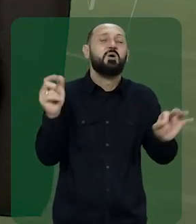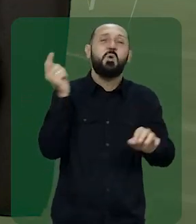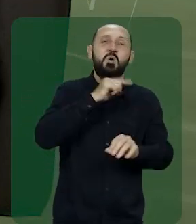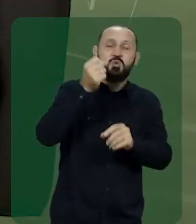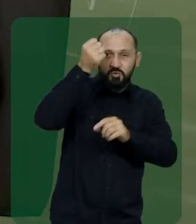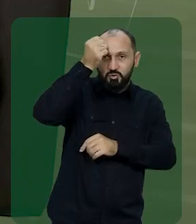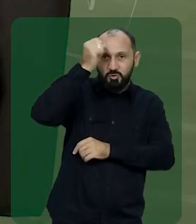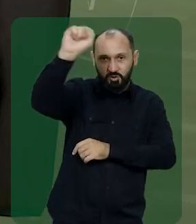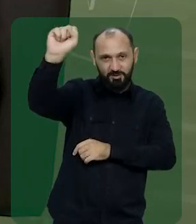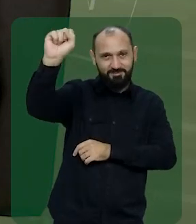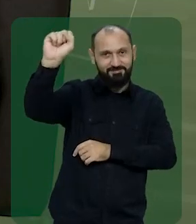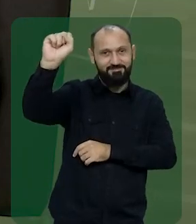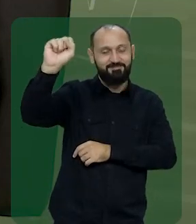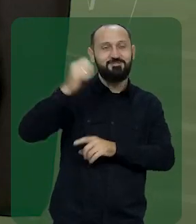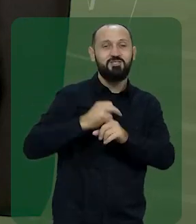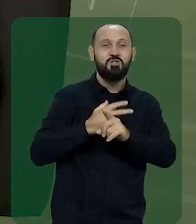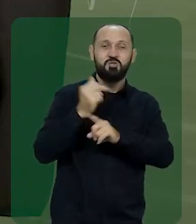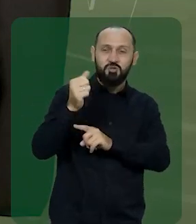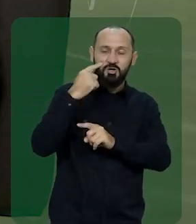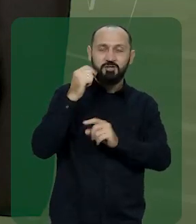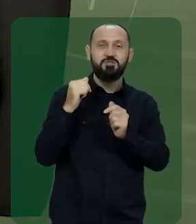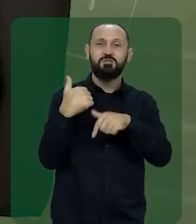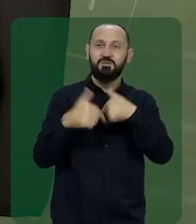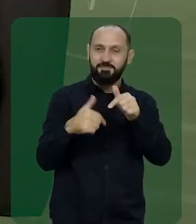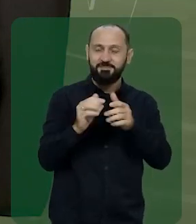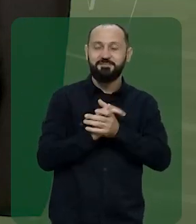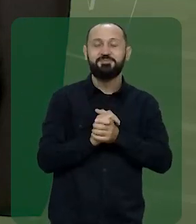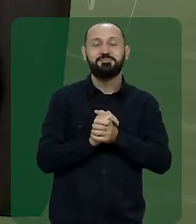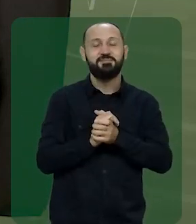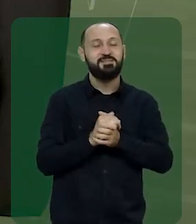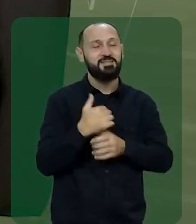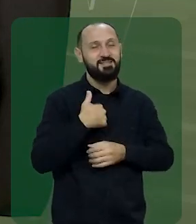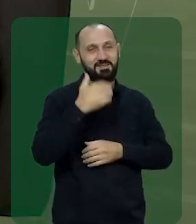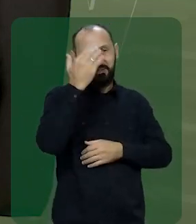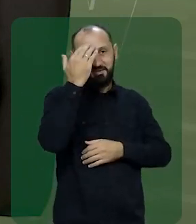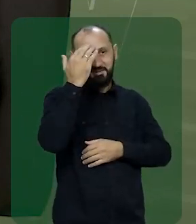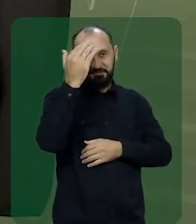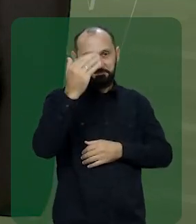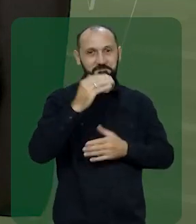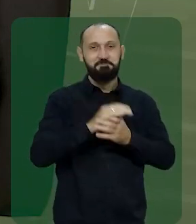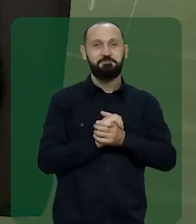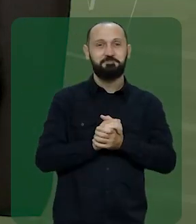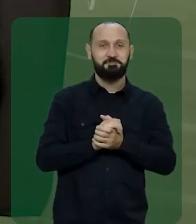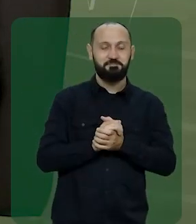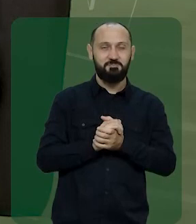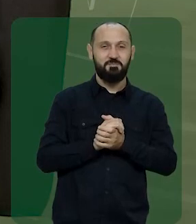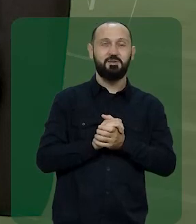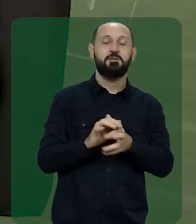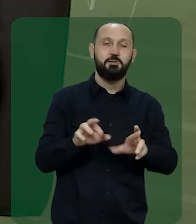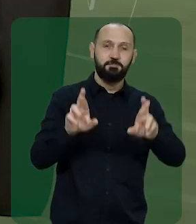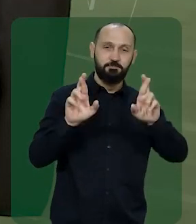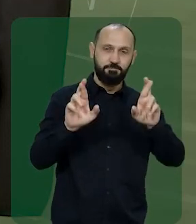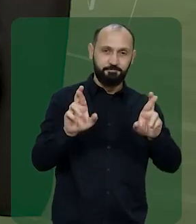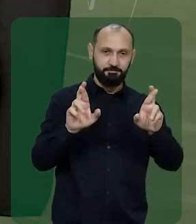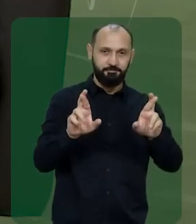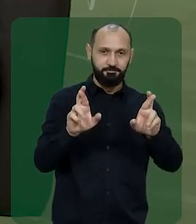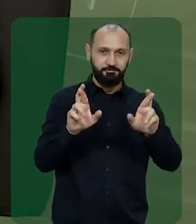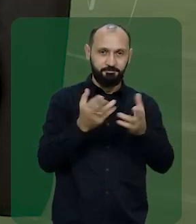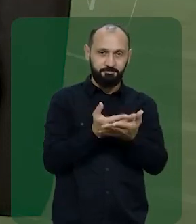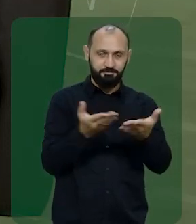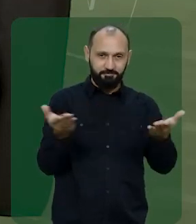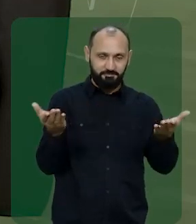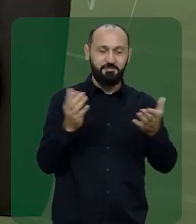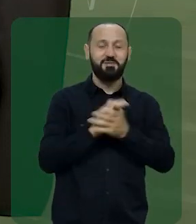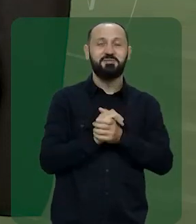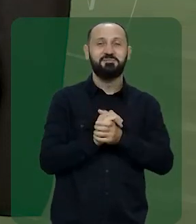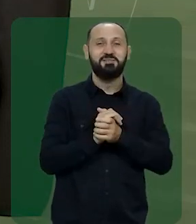muito obrigada mais uma vez por esse bate-papo. Que a senhora tenha muito êxito, né, muito sucesso